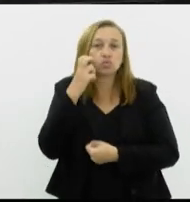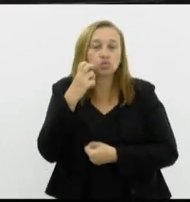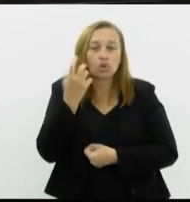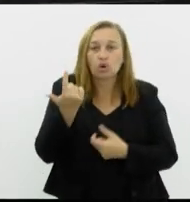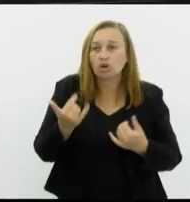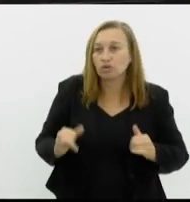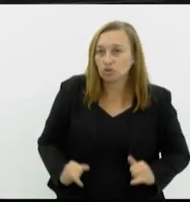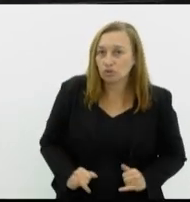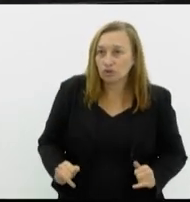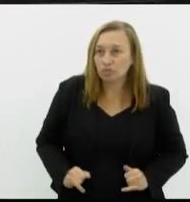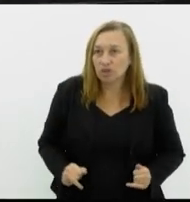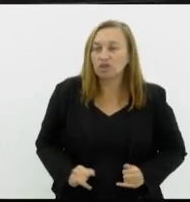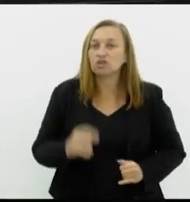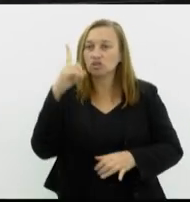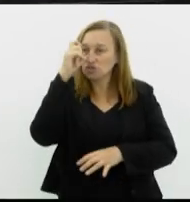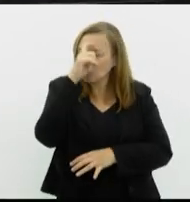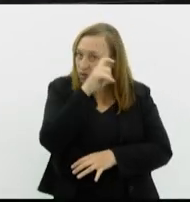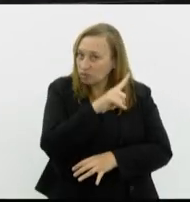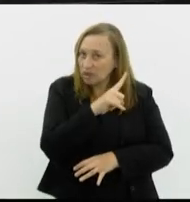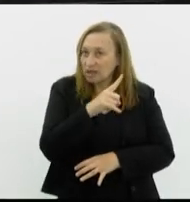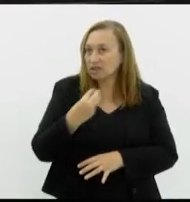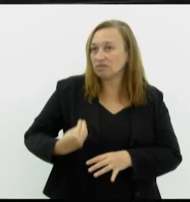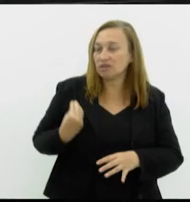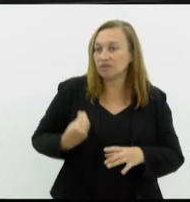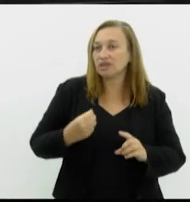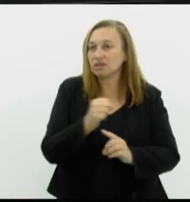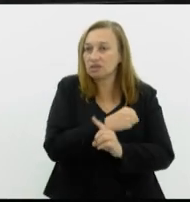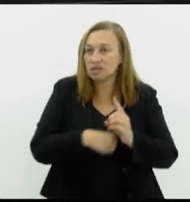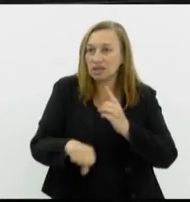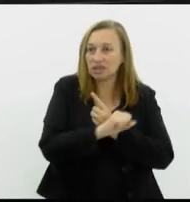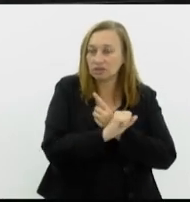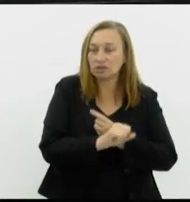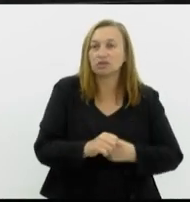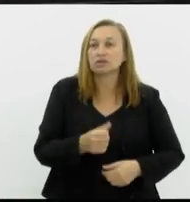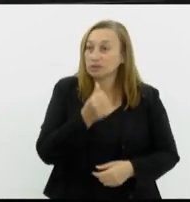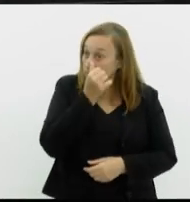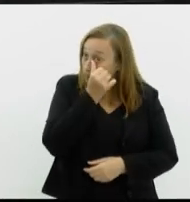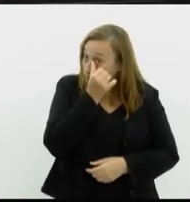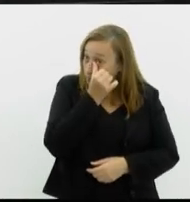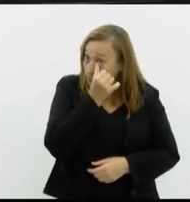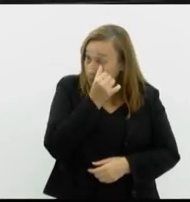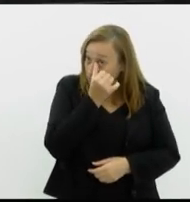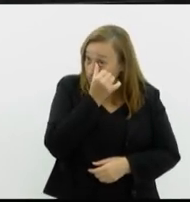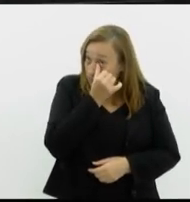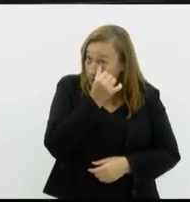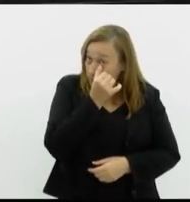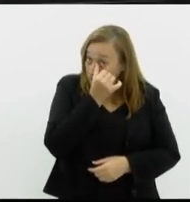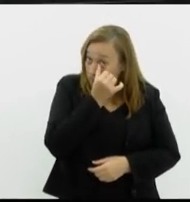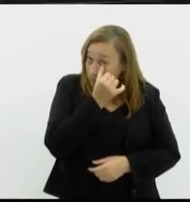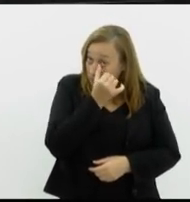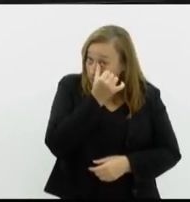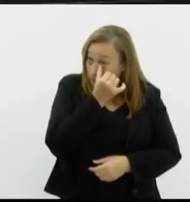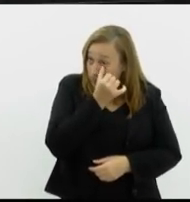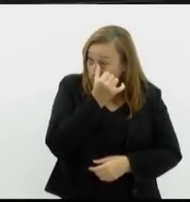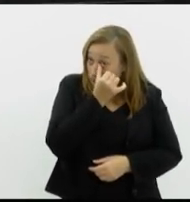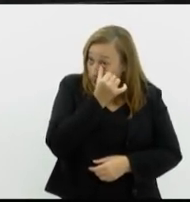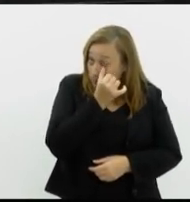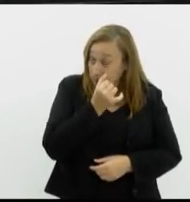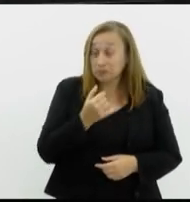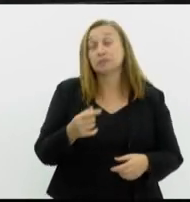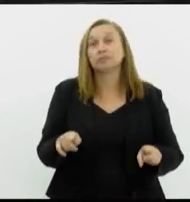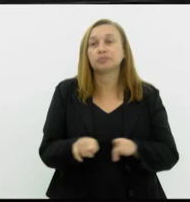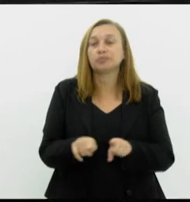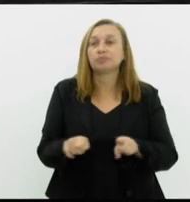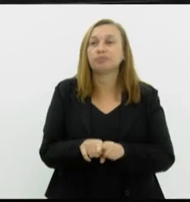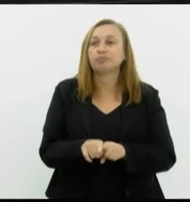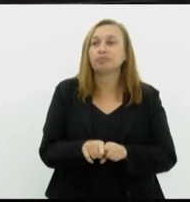dor, dificuldade de convívio social e desenvolvimento aos seus portadores. E eu também espero, sinceramente, que além da emissão